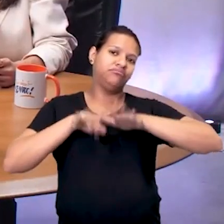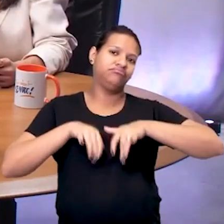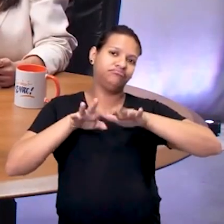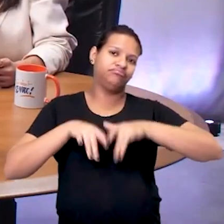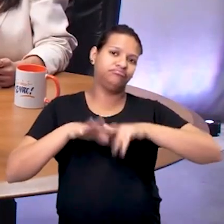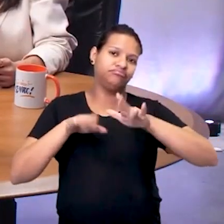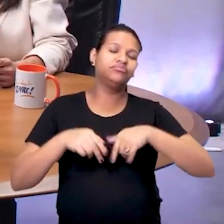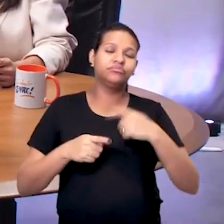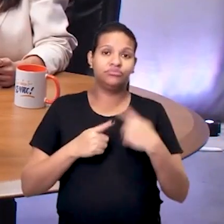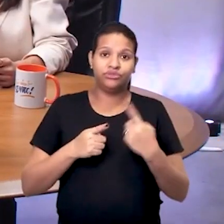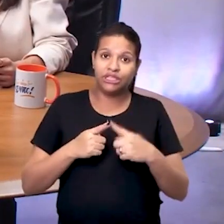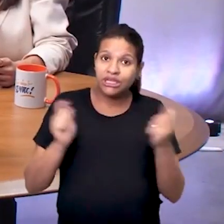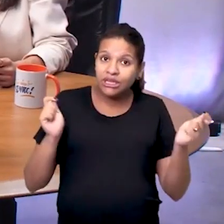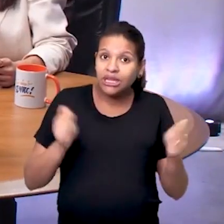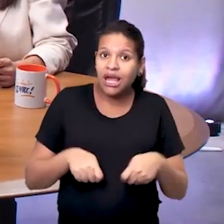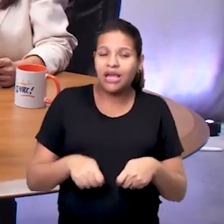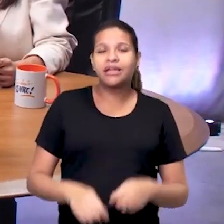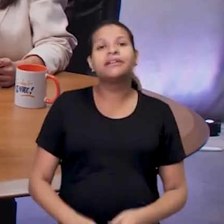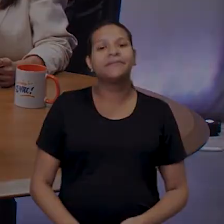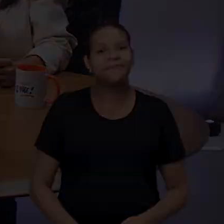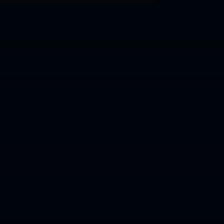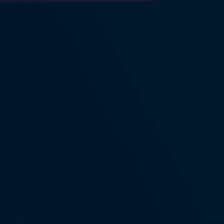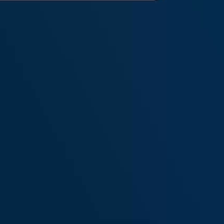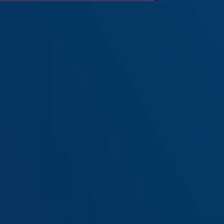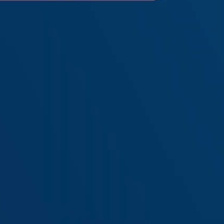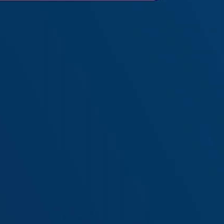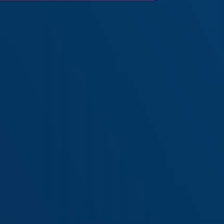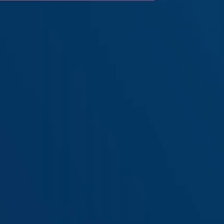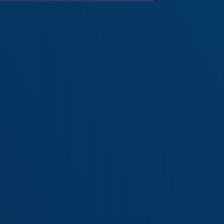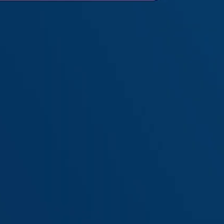frente porque elas têm competência para